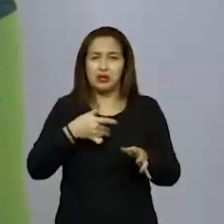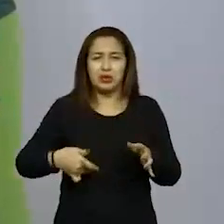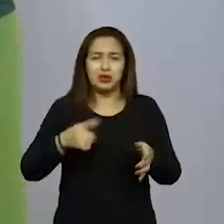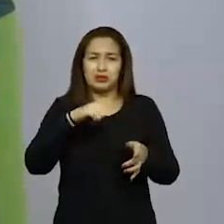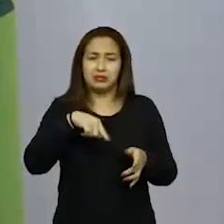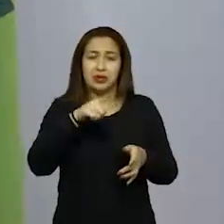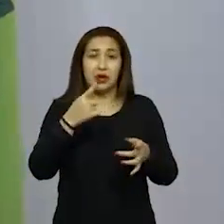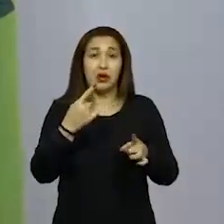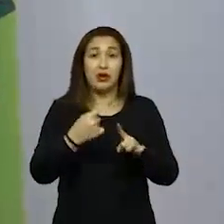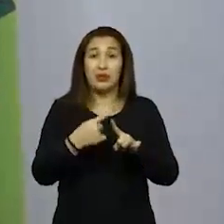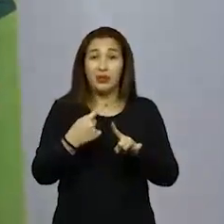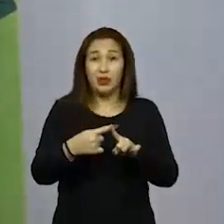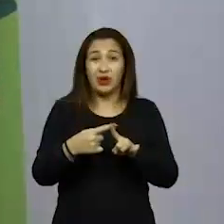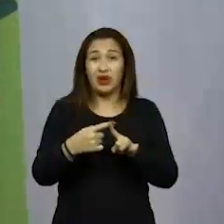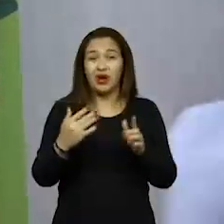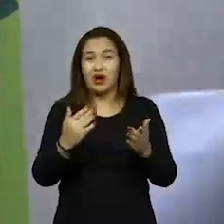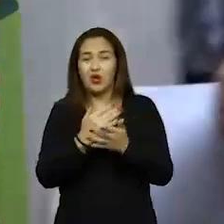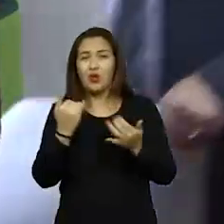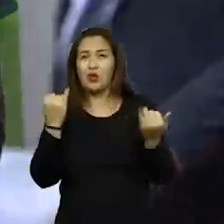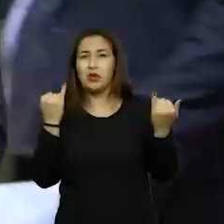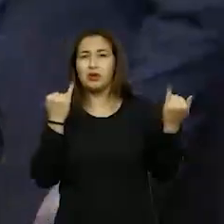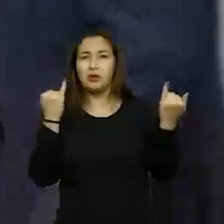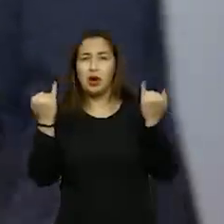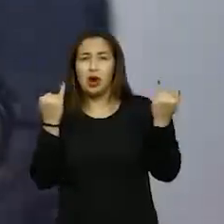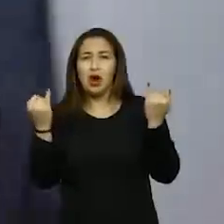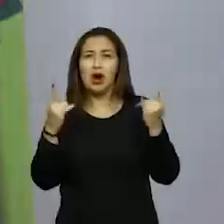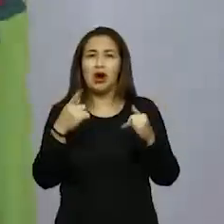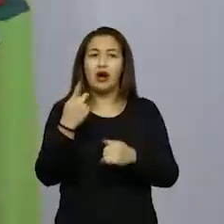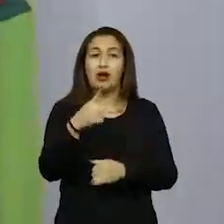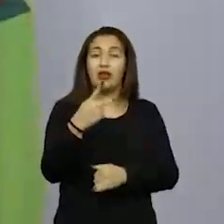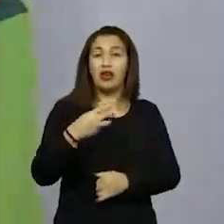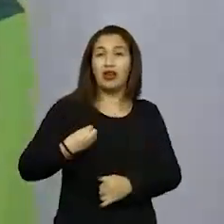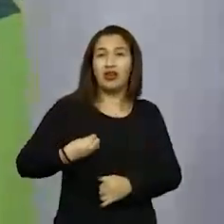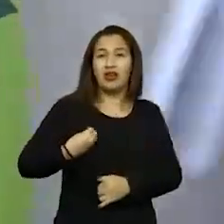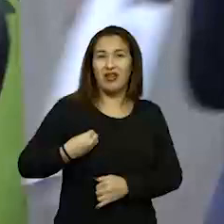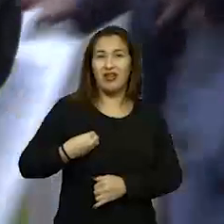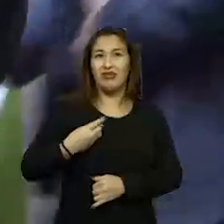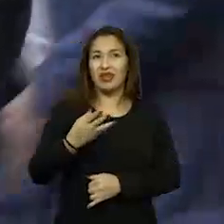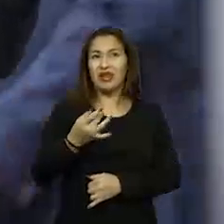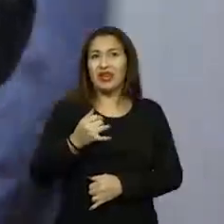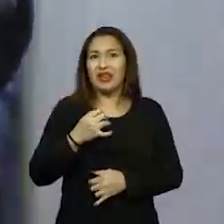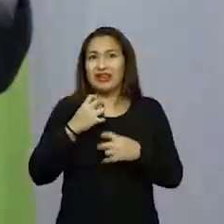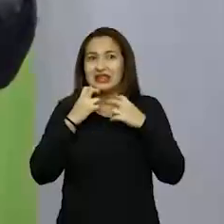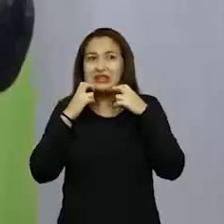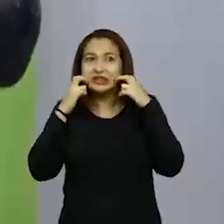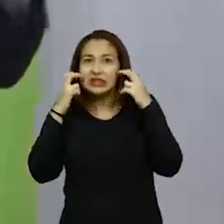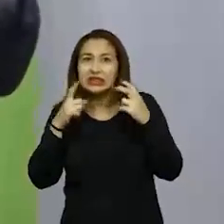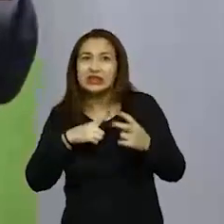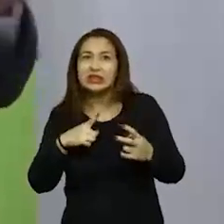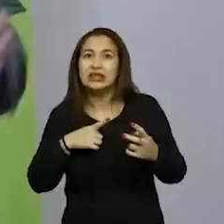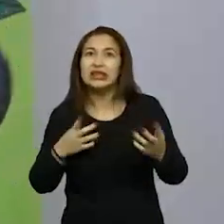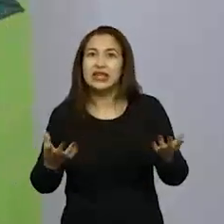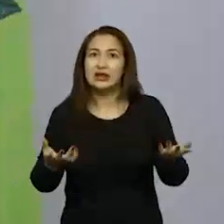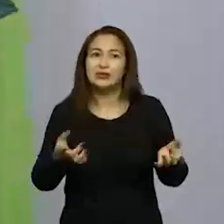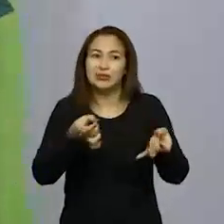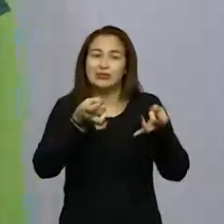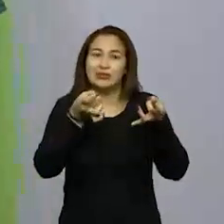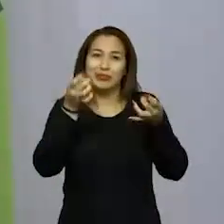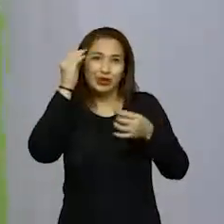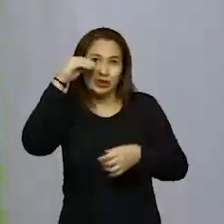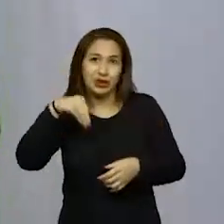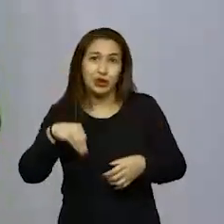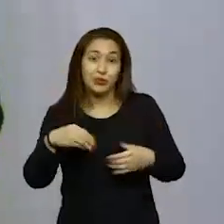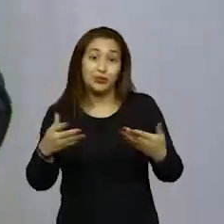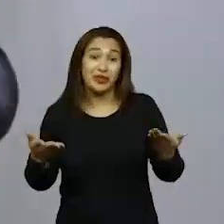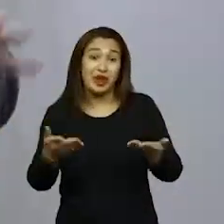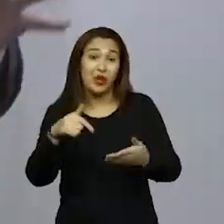muito menores do que nós vemos no Brasil, por coisas muito menores do que nós estamos vendo nesse momento em Santa